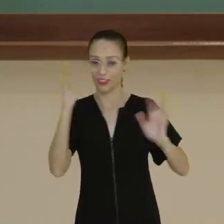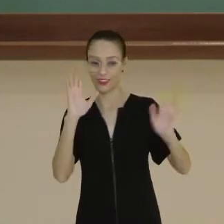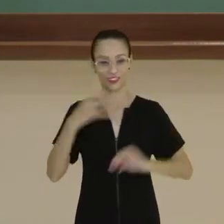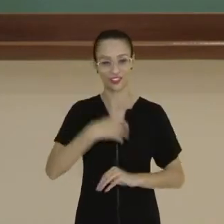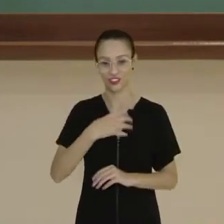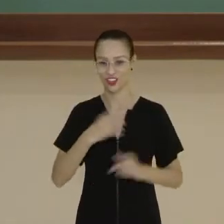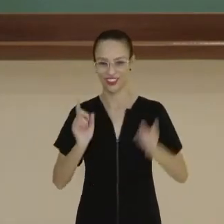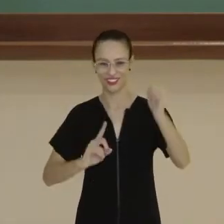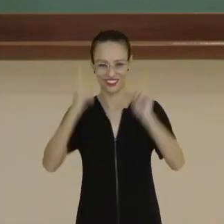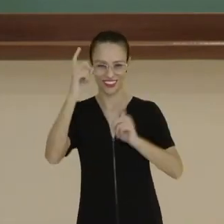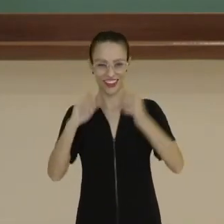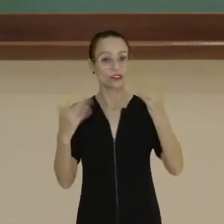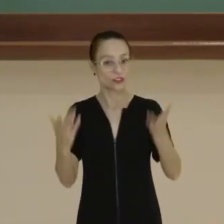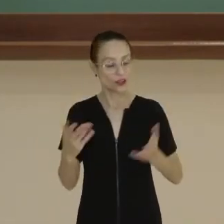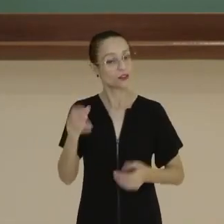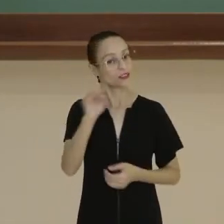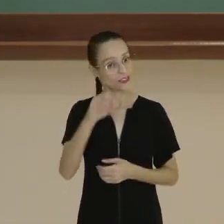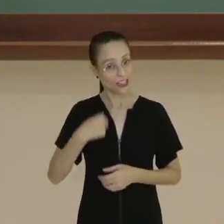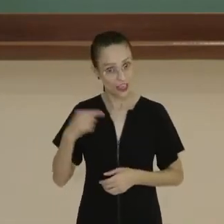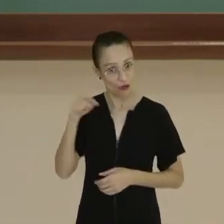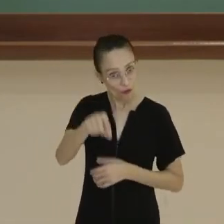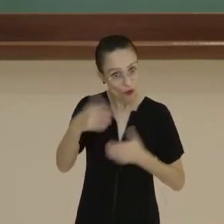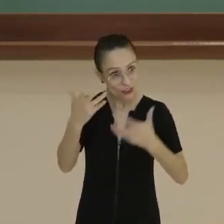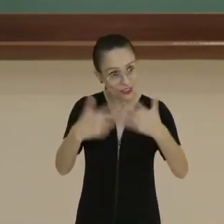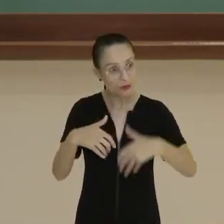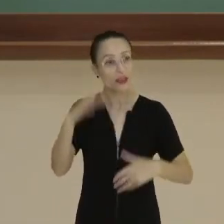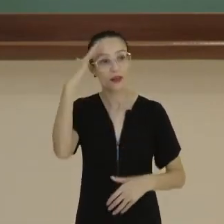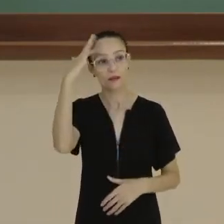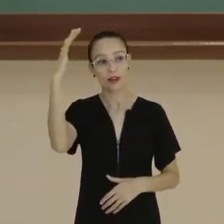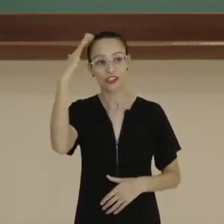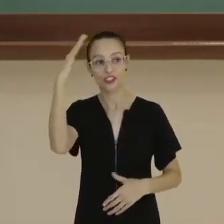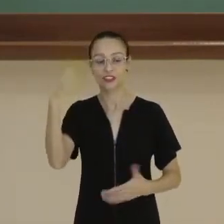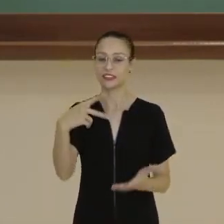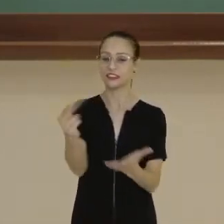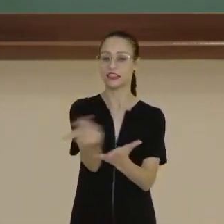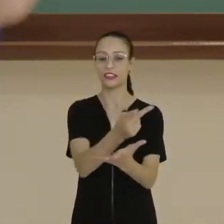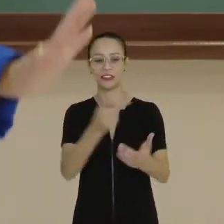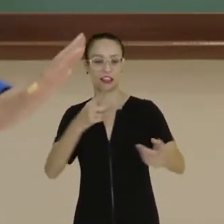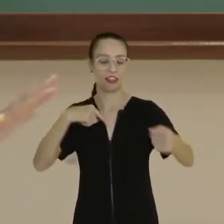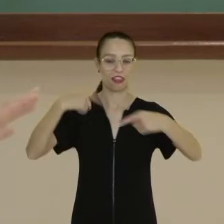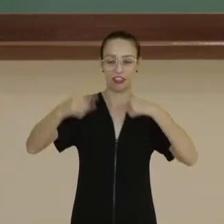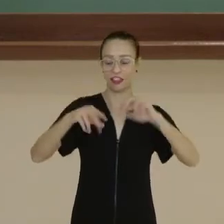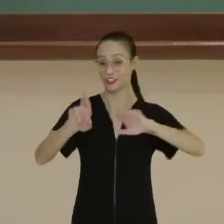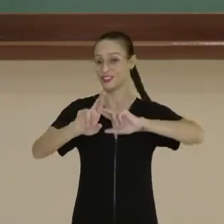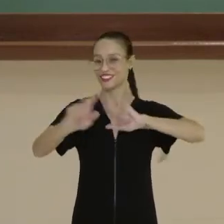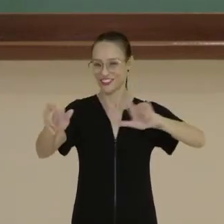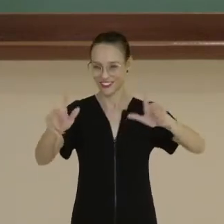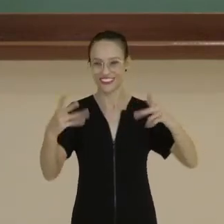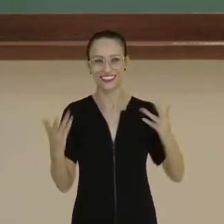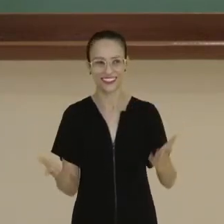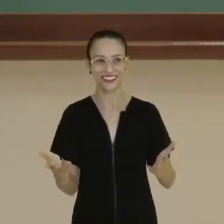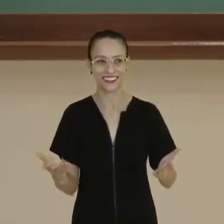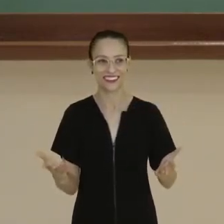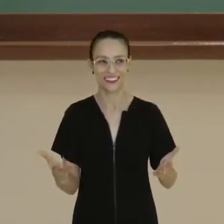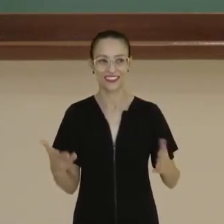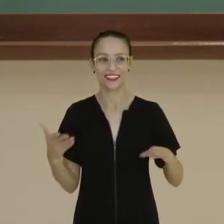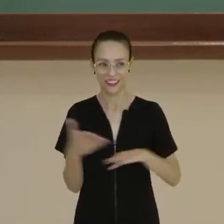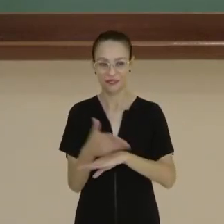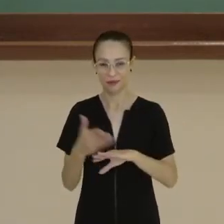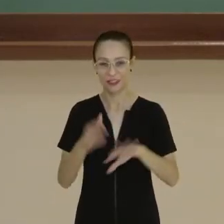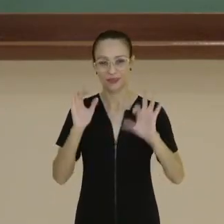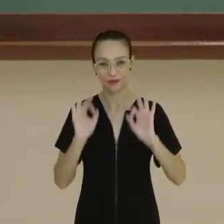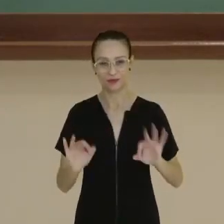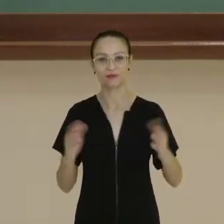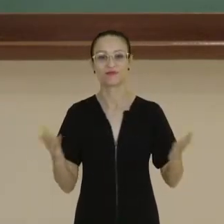com os gestos. Então, se eu fosse nessa máquina, imagina, ia ser um desenho bem diferente, bem participativo mesmo,